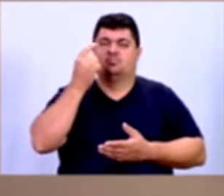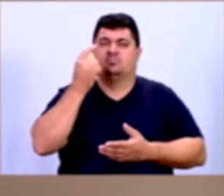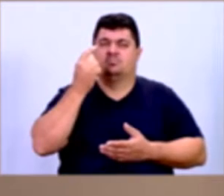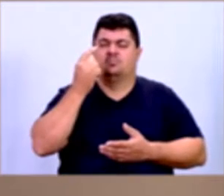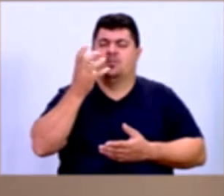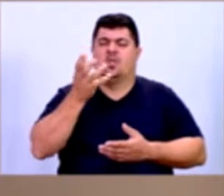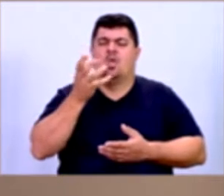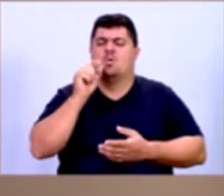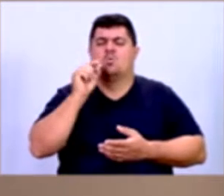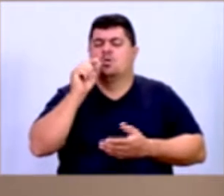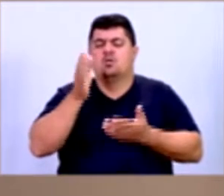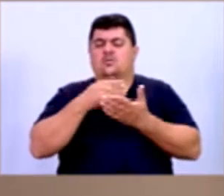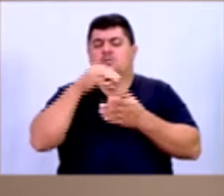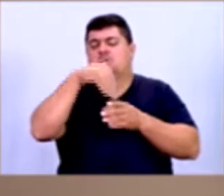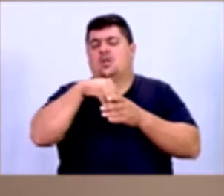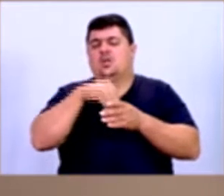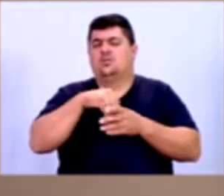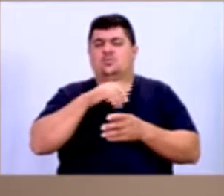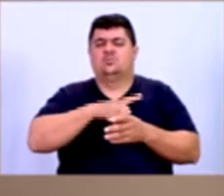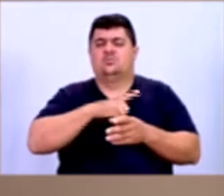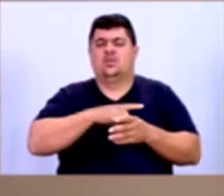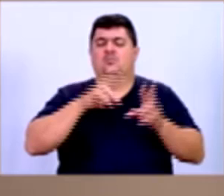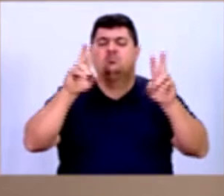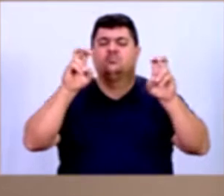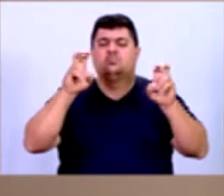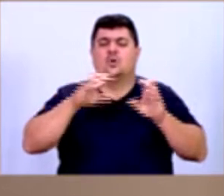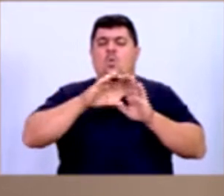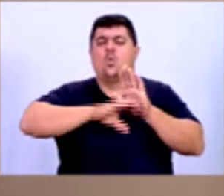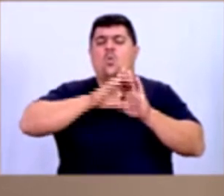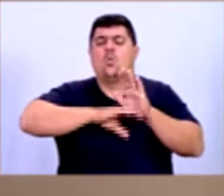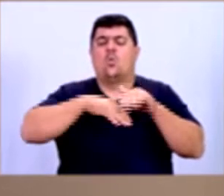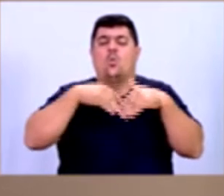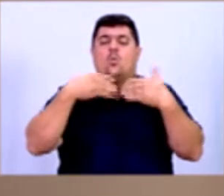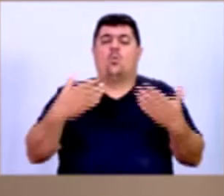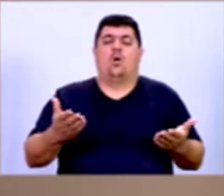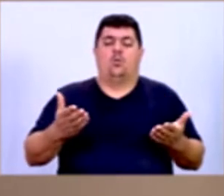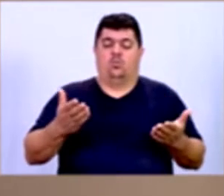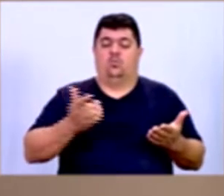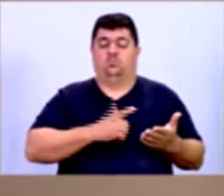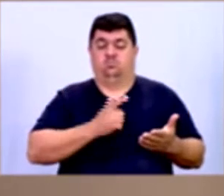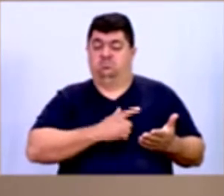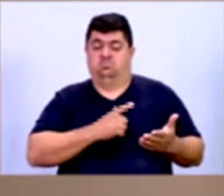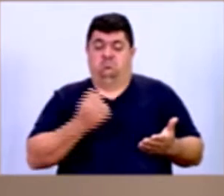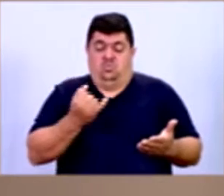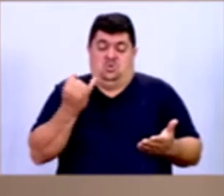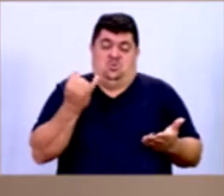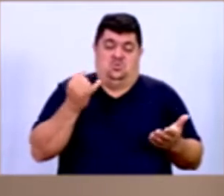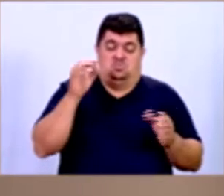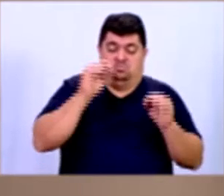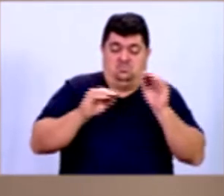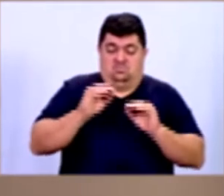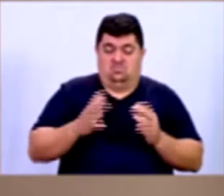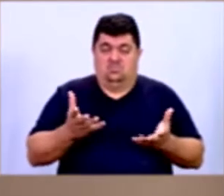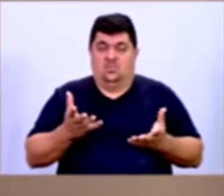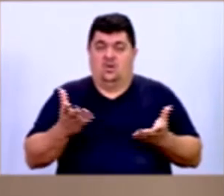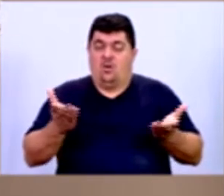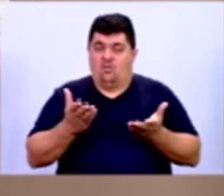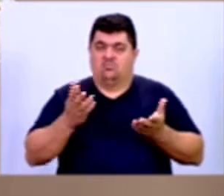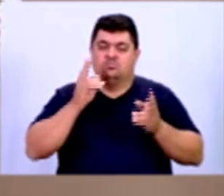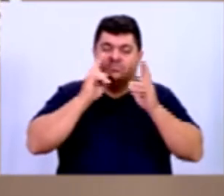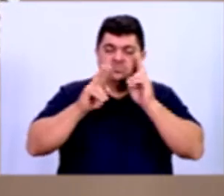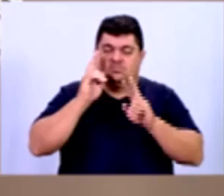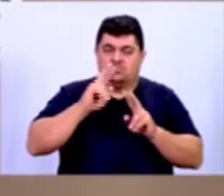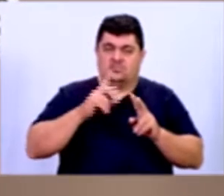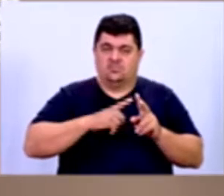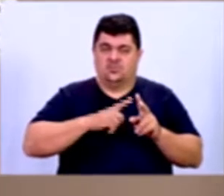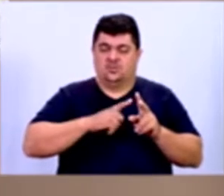estar constando nesse livro, que materiais, que conteúdos, que essência de referência deveria estar nesse livro. Então, nós vamos ver aqui que,